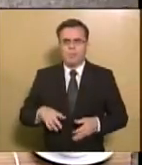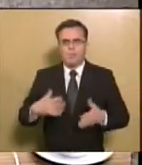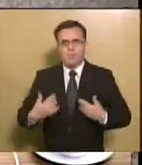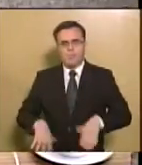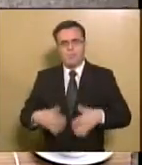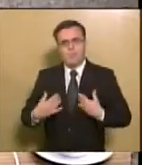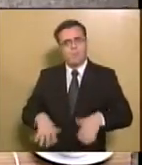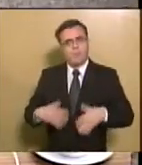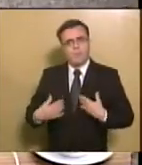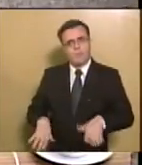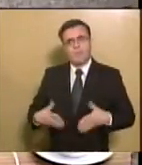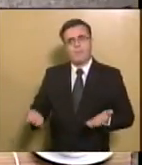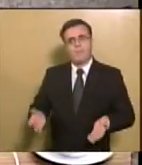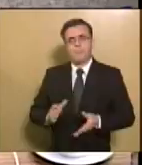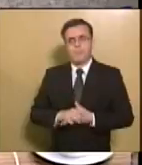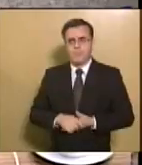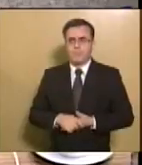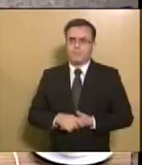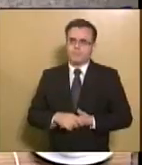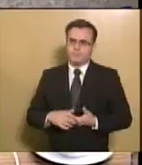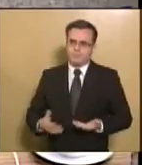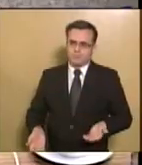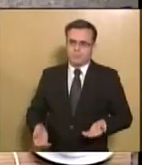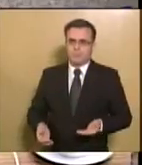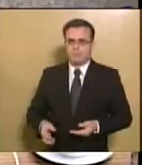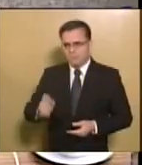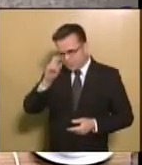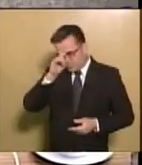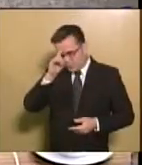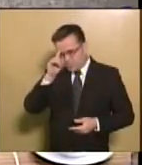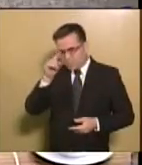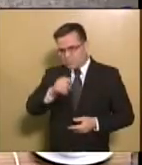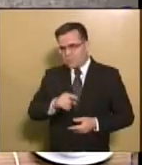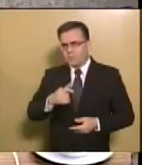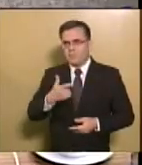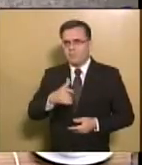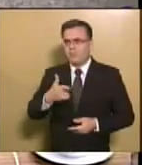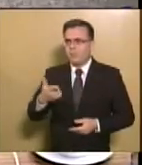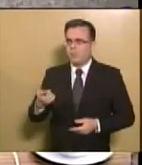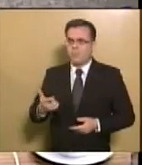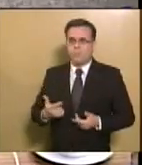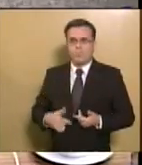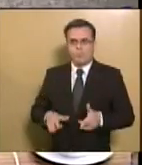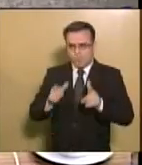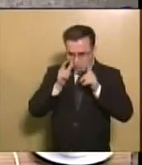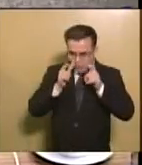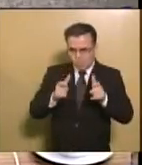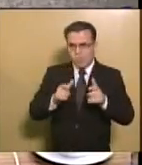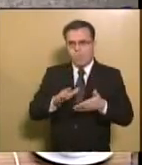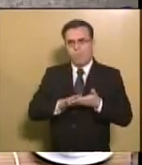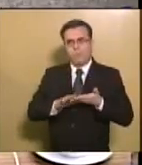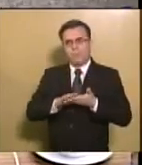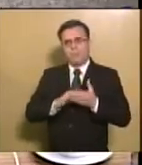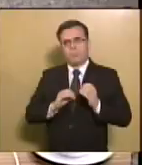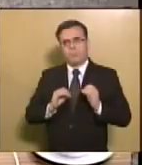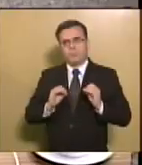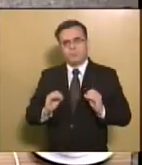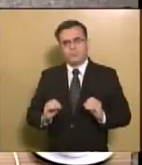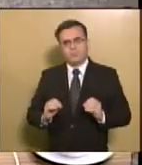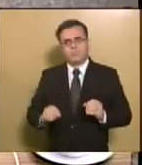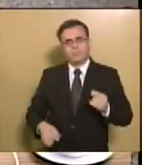É um convênio que a clínica, nós não temos nenhum interesse, não há. O que nós